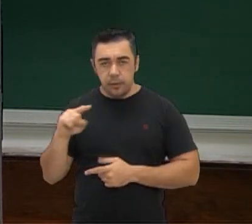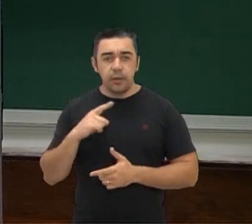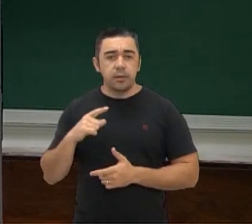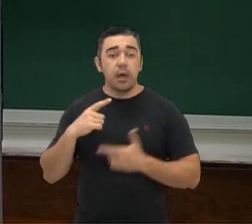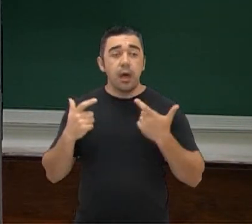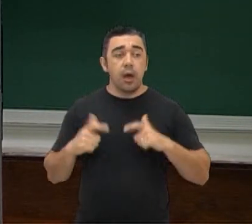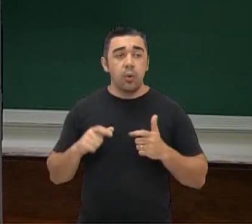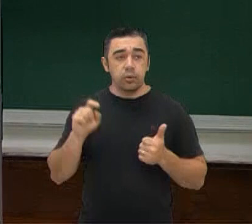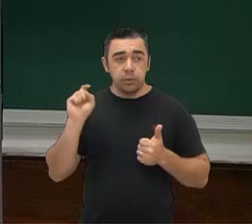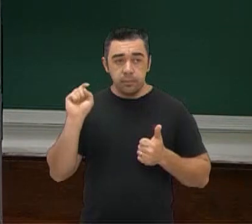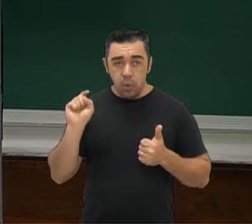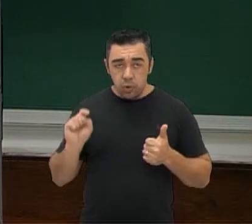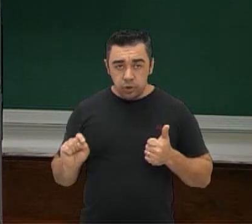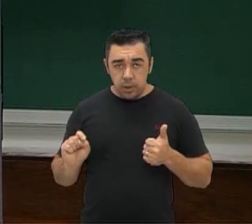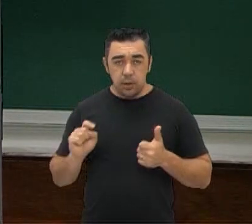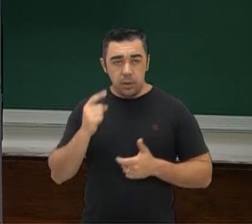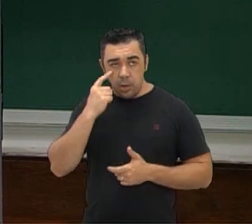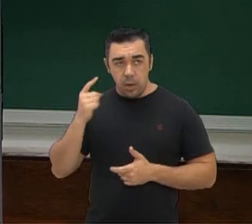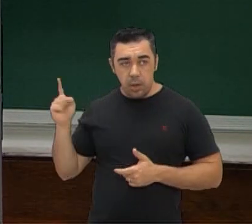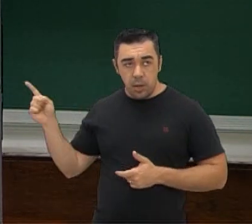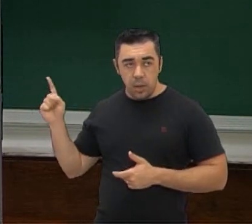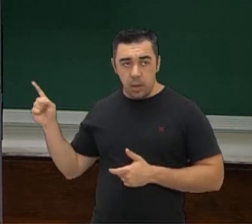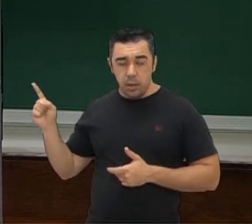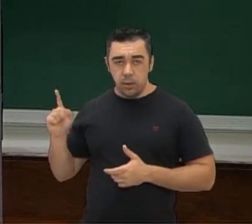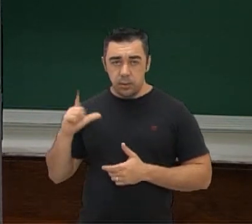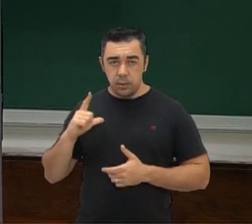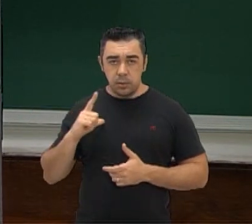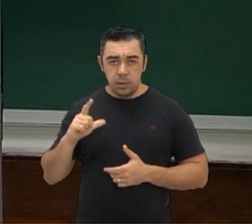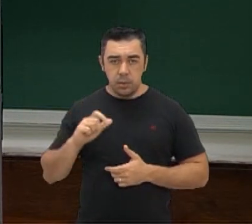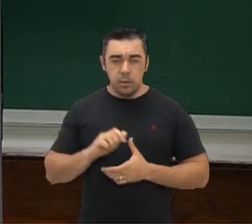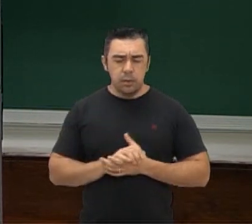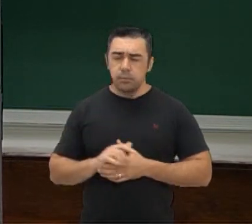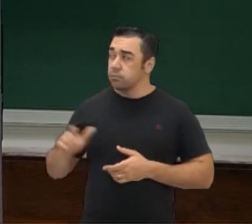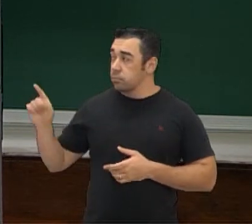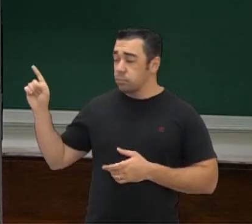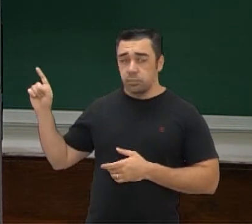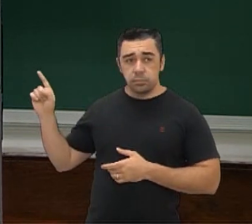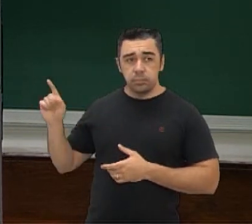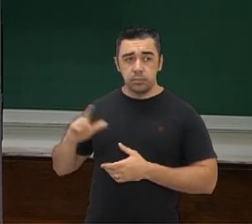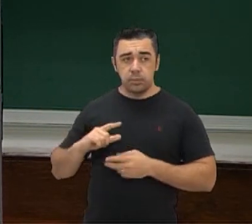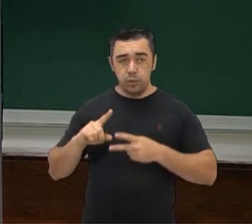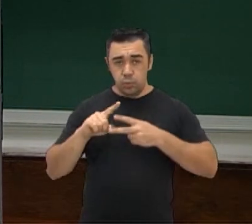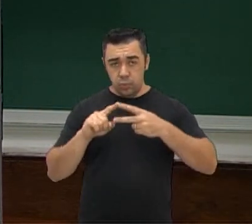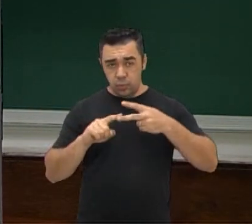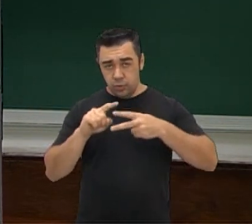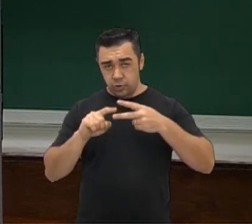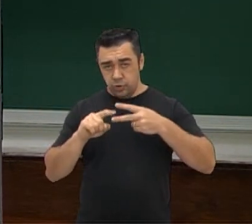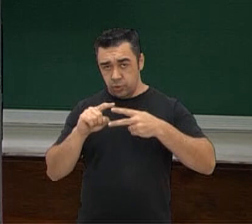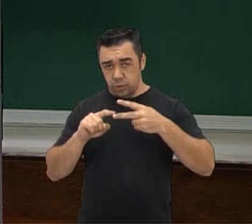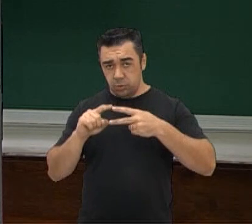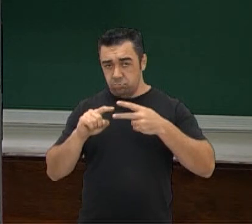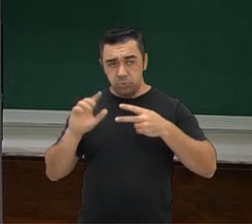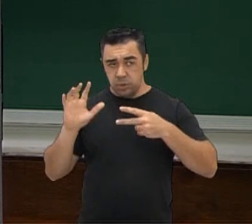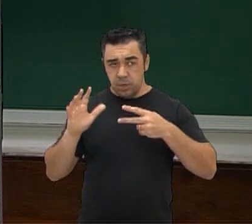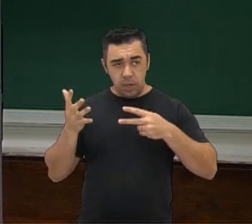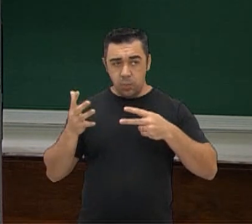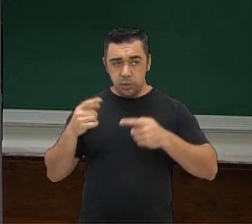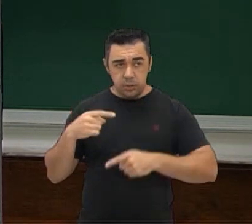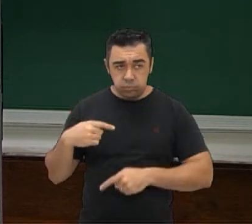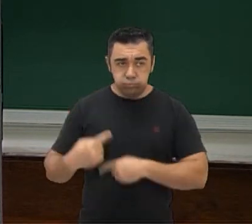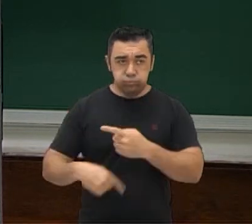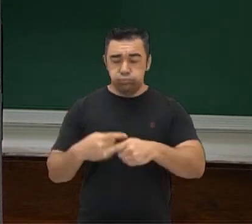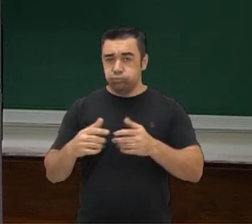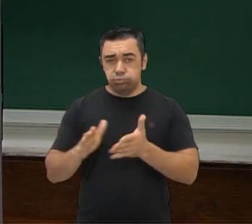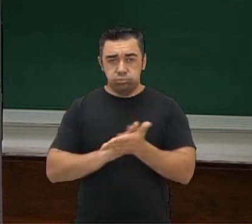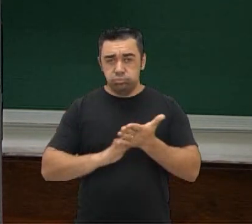Onde que a gente tem isso? A gente tem aqui, ó, entre Alcobaça, acho que é isso, e Marambaia, ó, que não está tendo fluxo gênico mais de nenhum